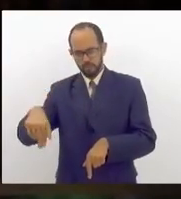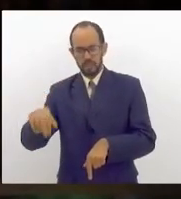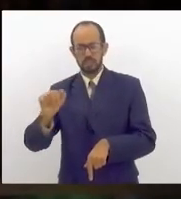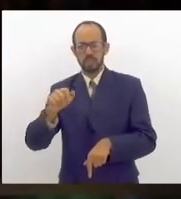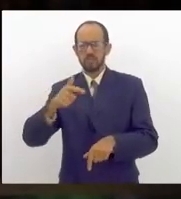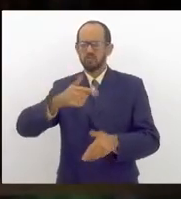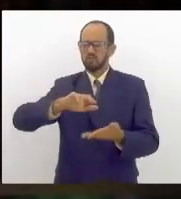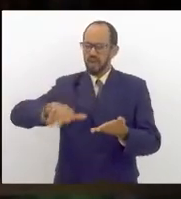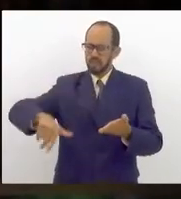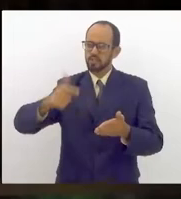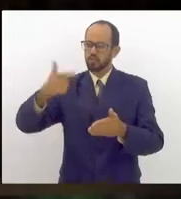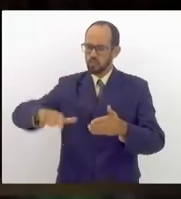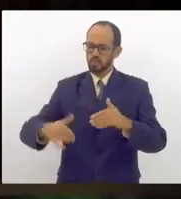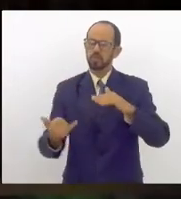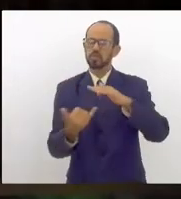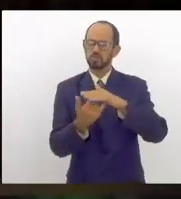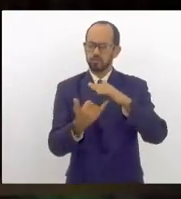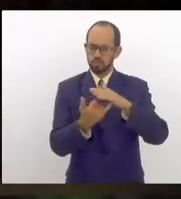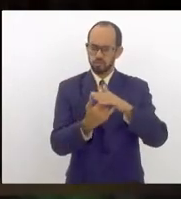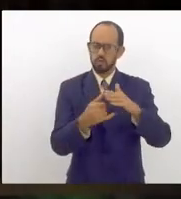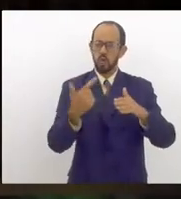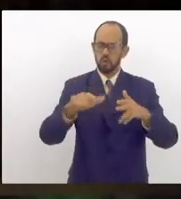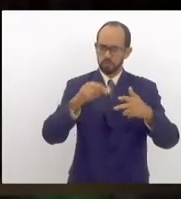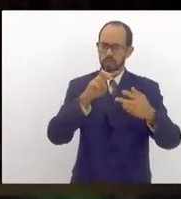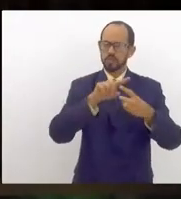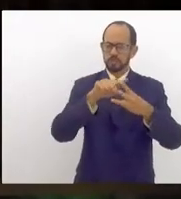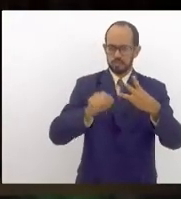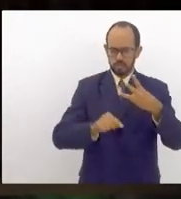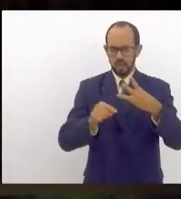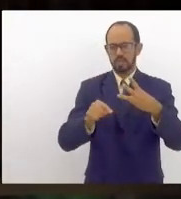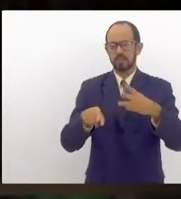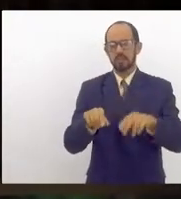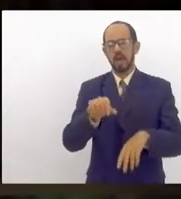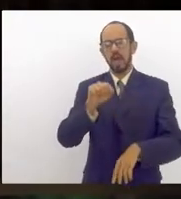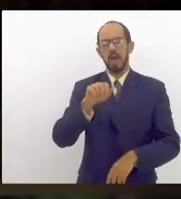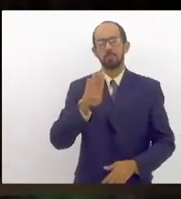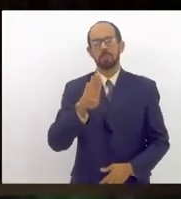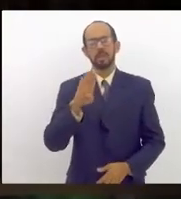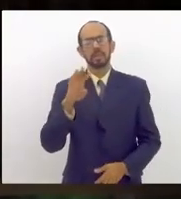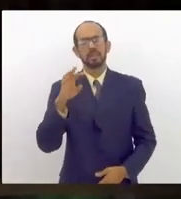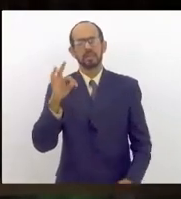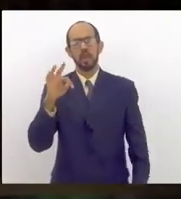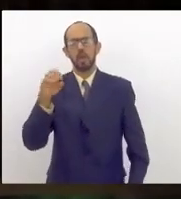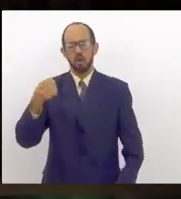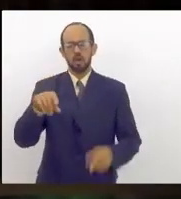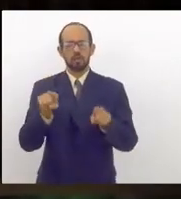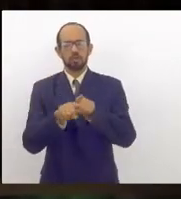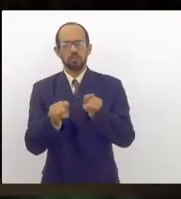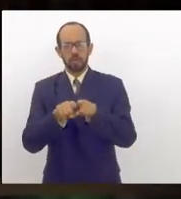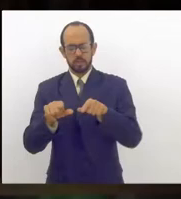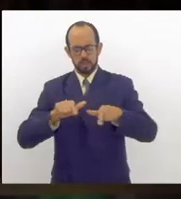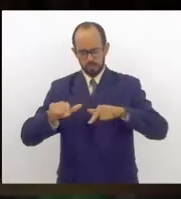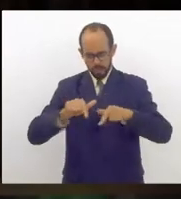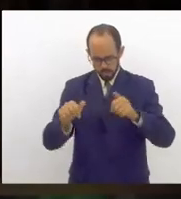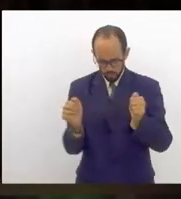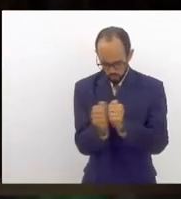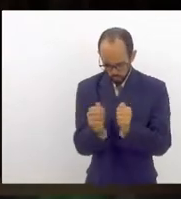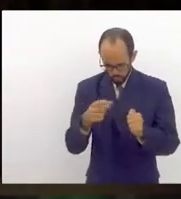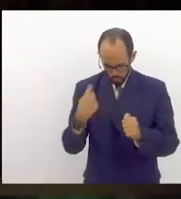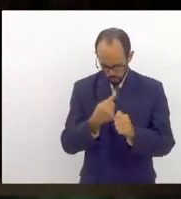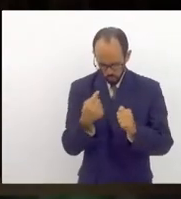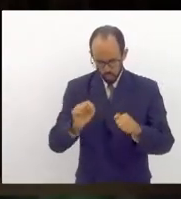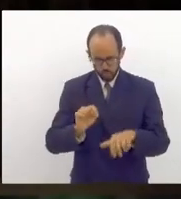né e a bto são entidades de Especialidades muito importantes que caminham conosco né Na composição